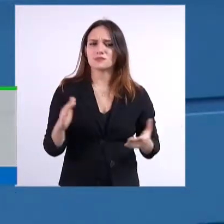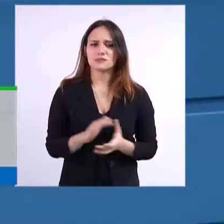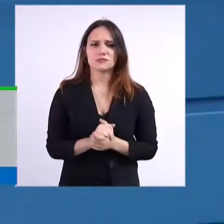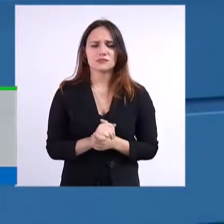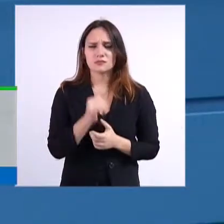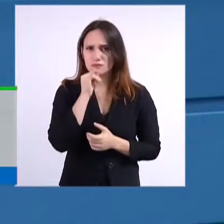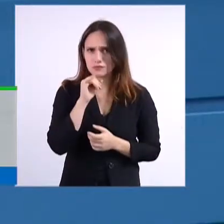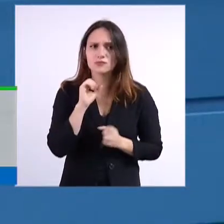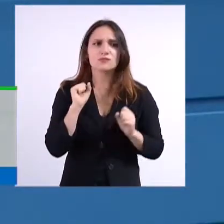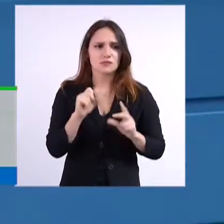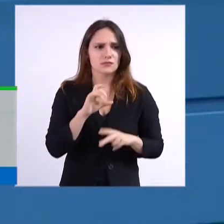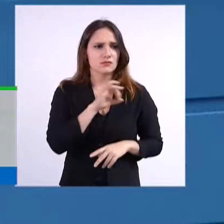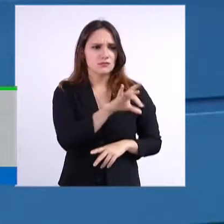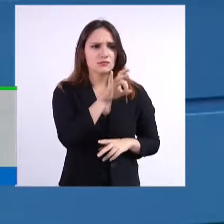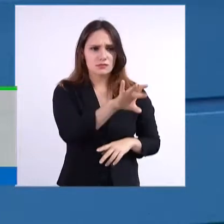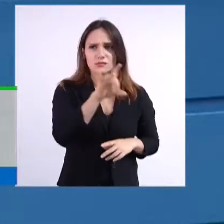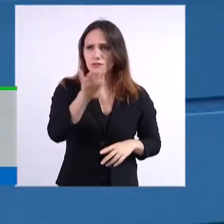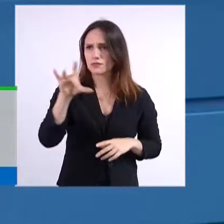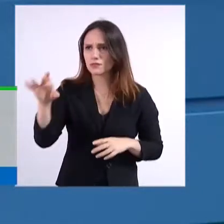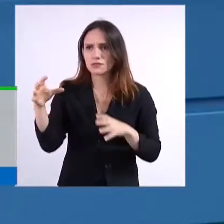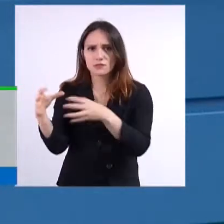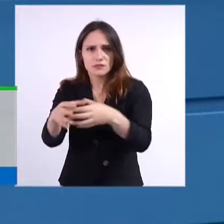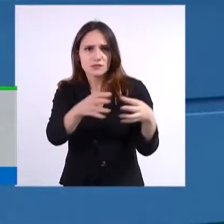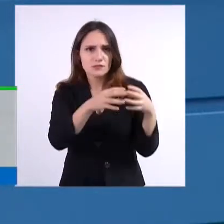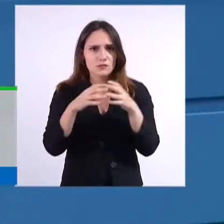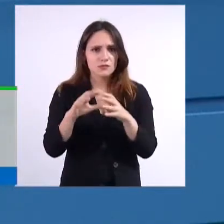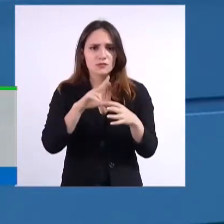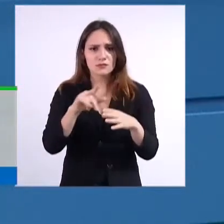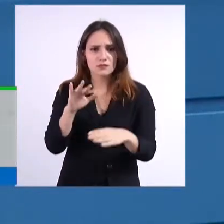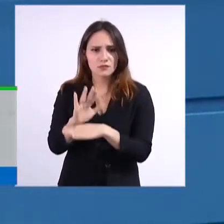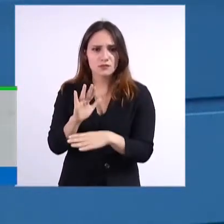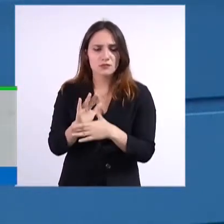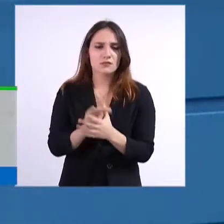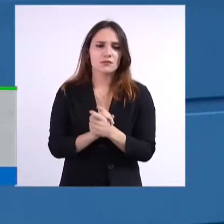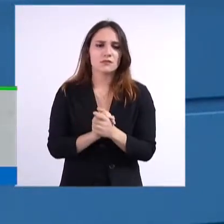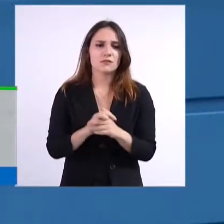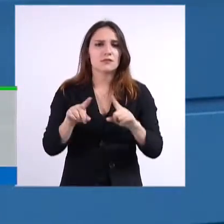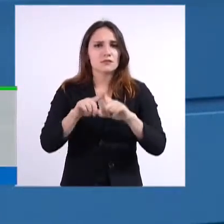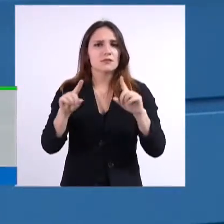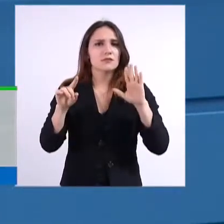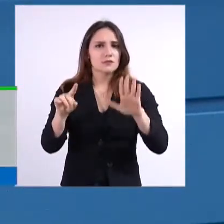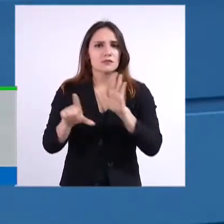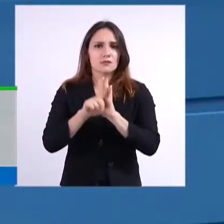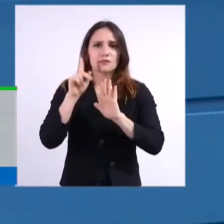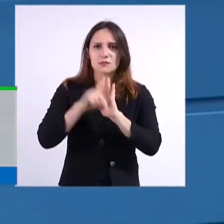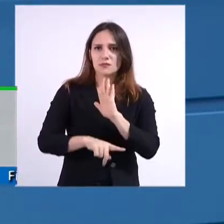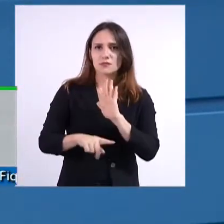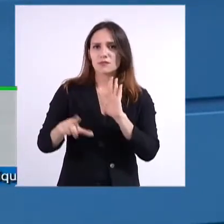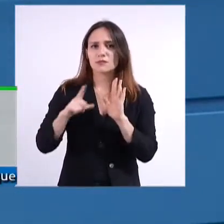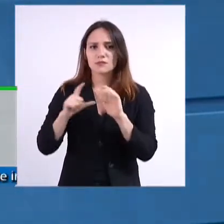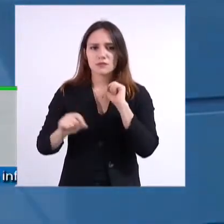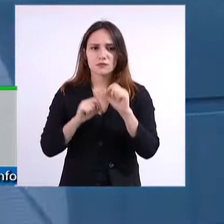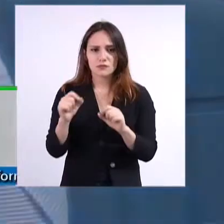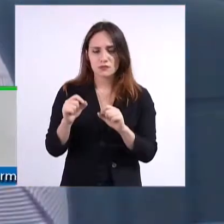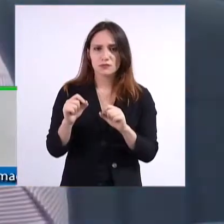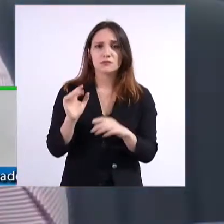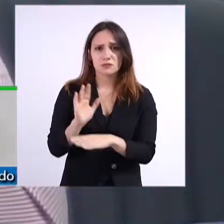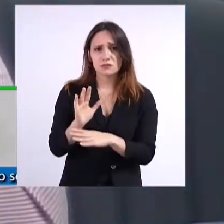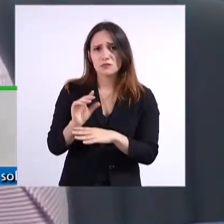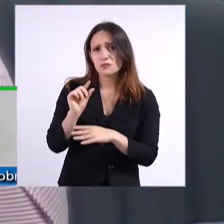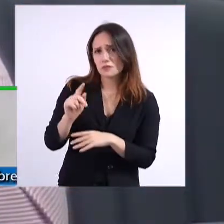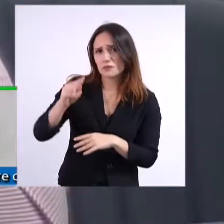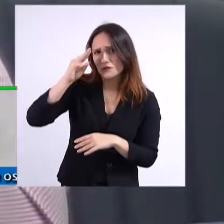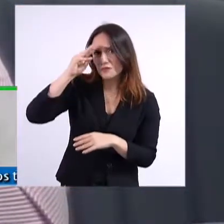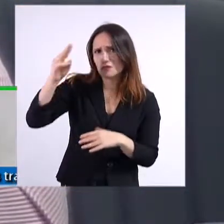de contribuição, fazer um sacrifício, né? Aí quando chegar o projeto dos militares, embute lá uma revisão da carreira.